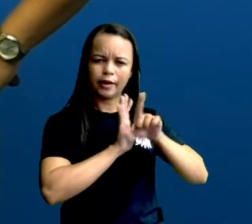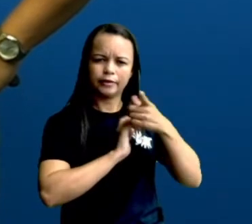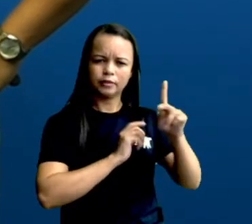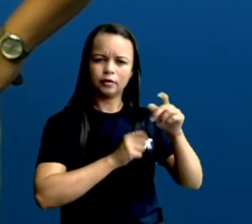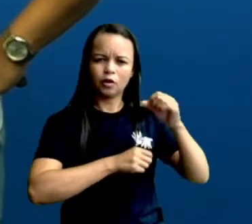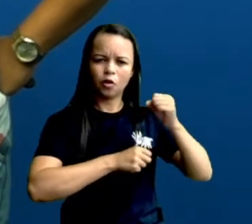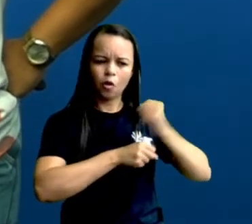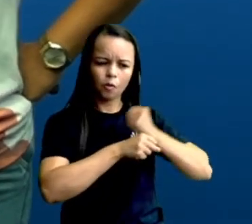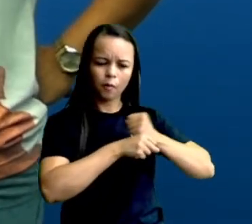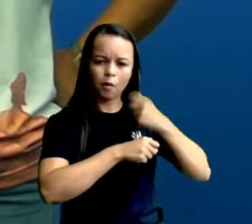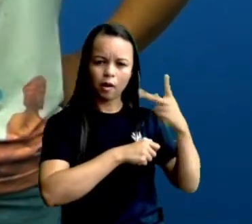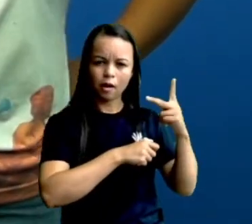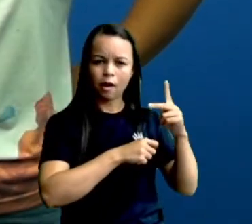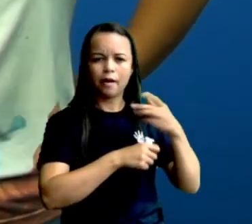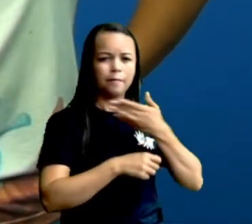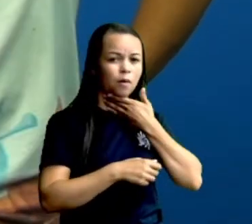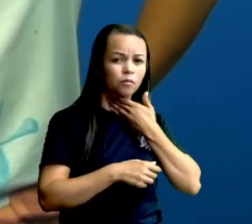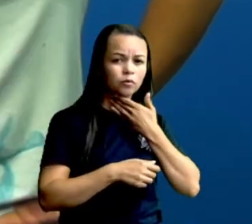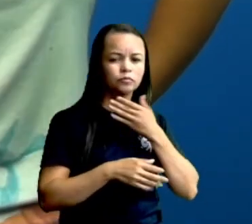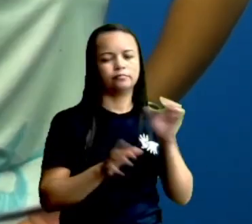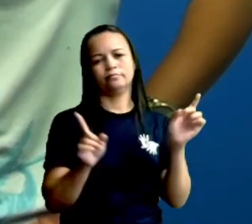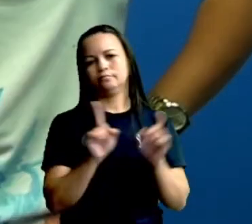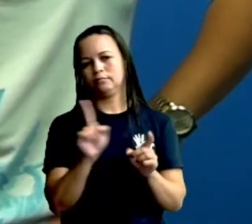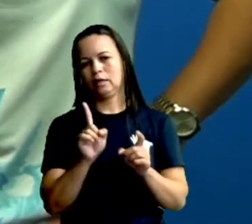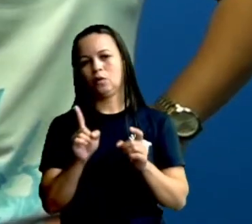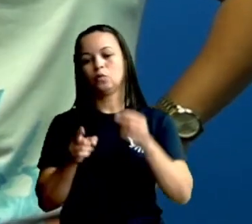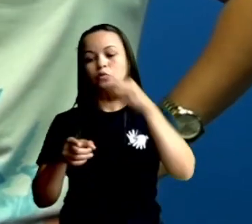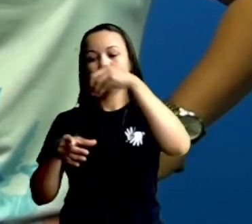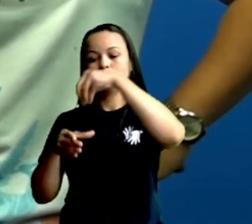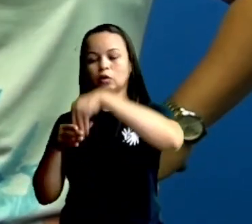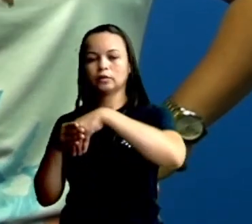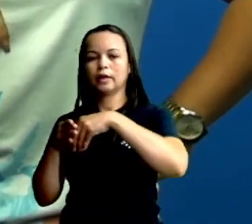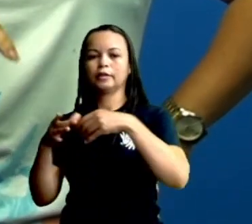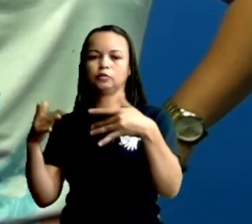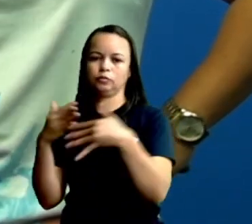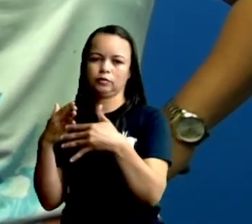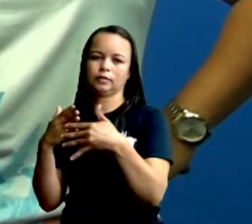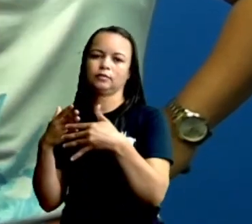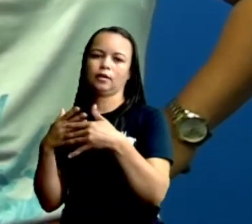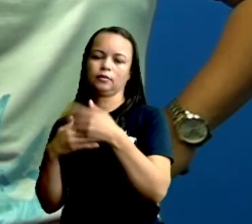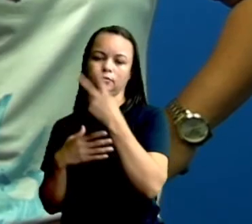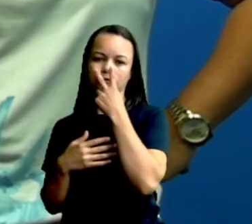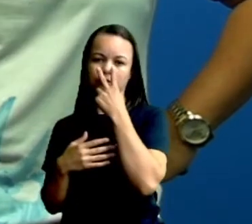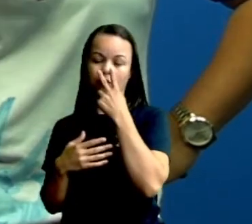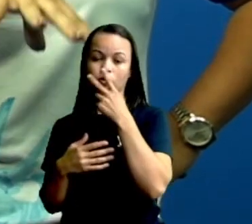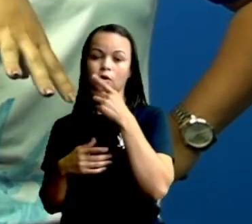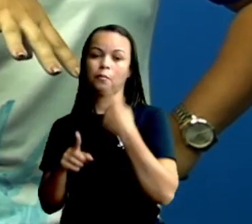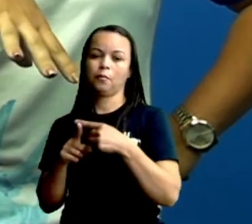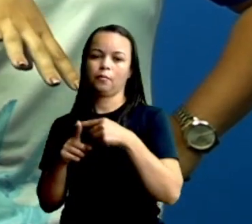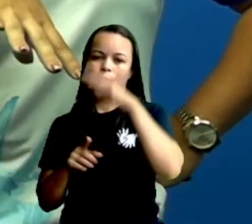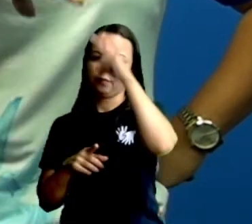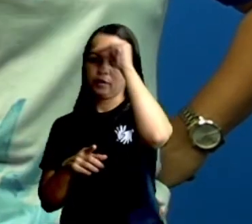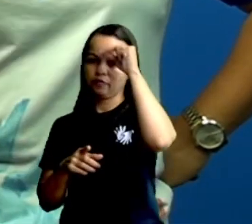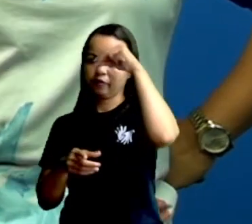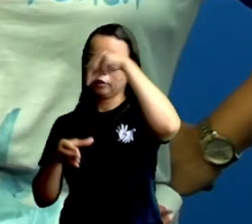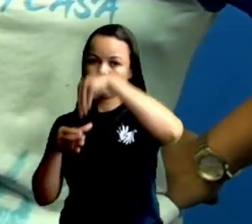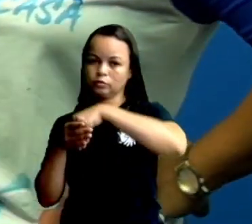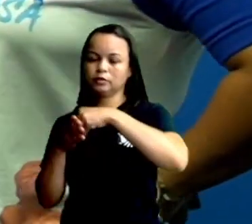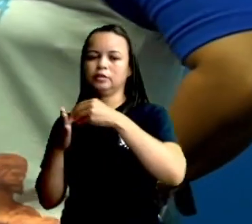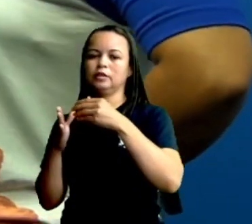pombos fazem reforma e Pombas Não ele só pode fazer dentro do limite da cidade de Vitória porque ele é prefeito de Vitória